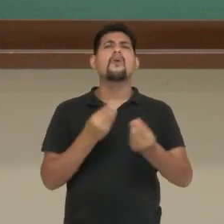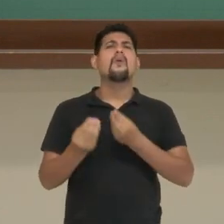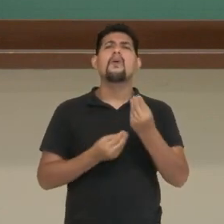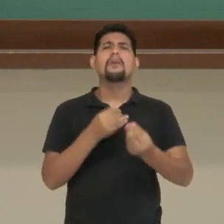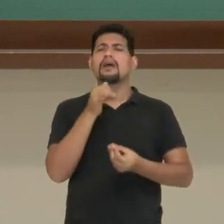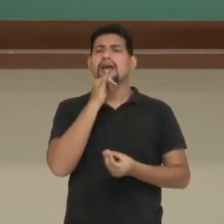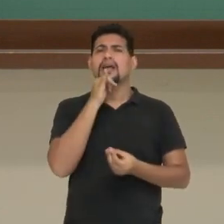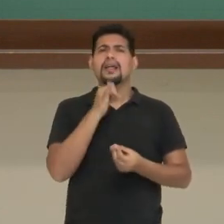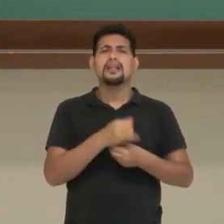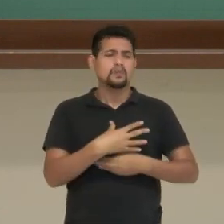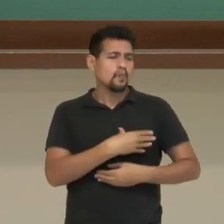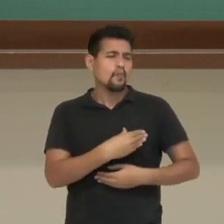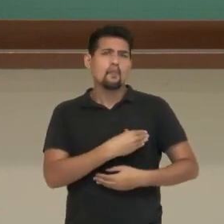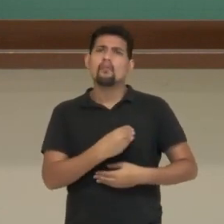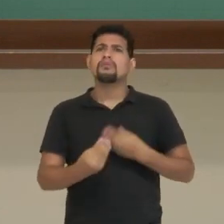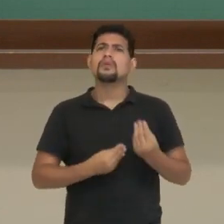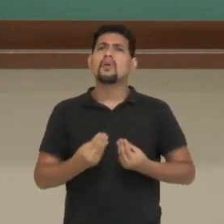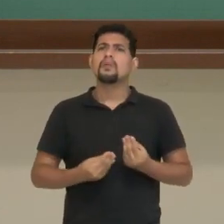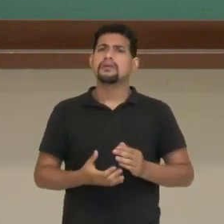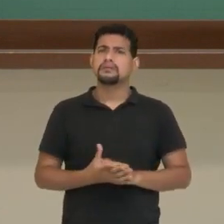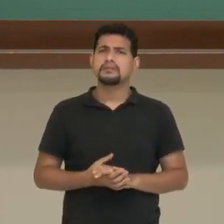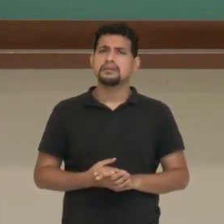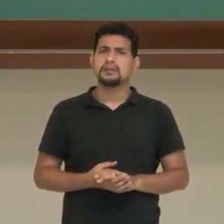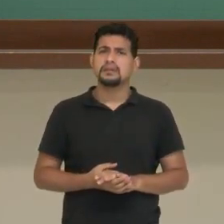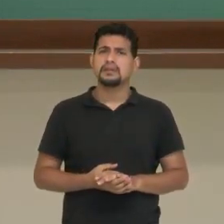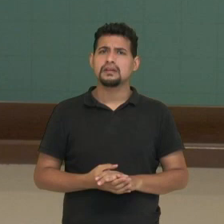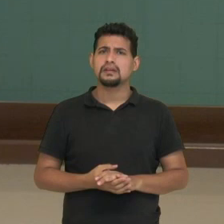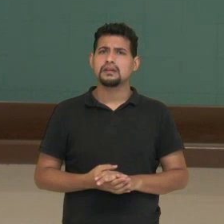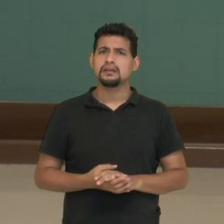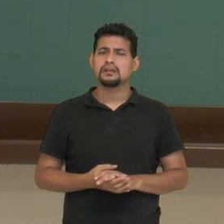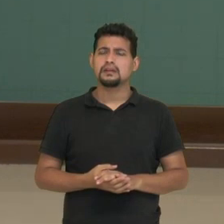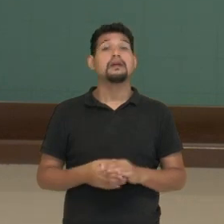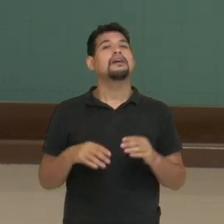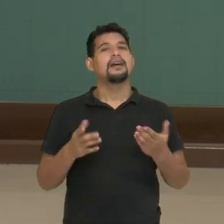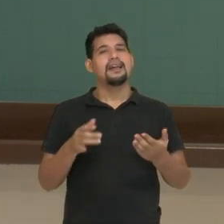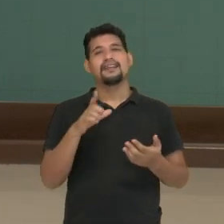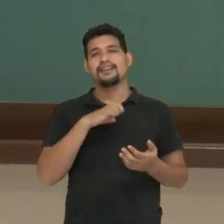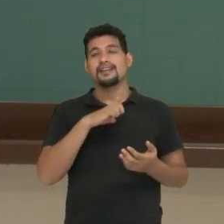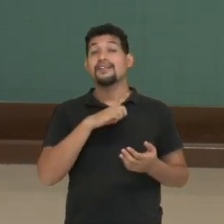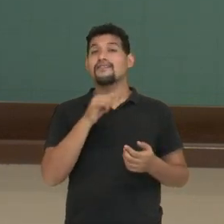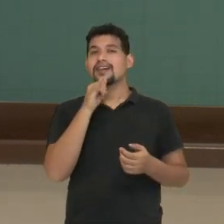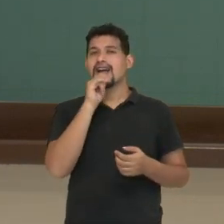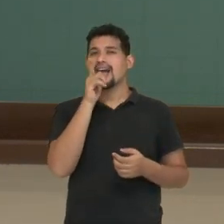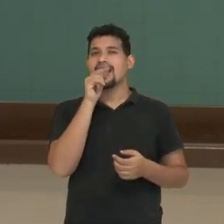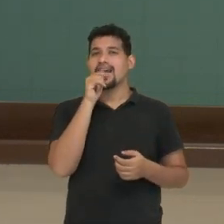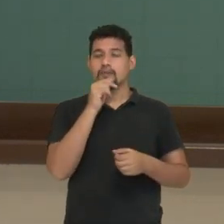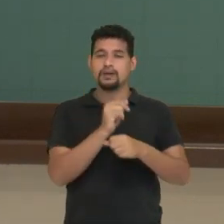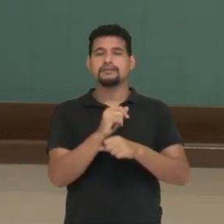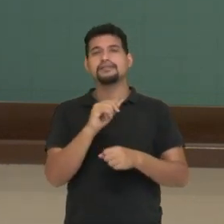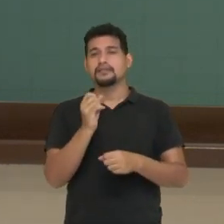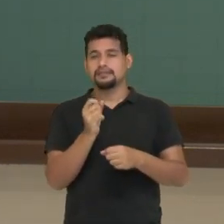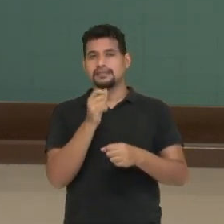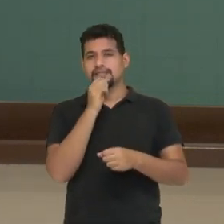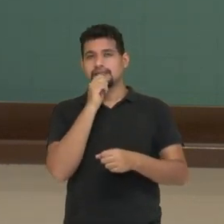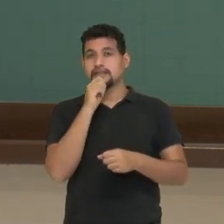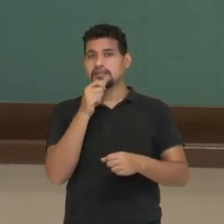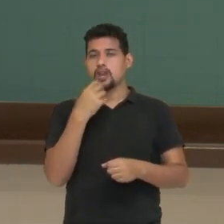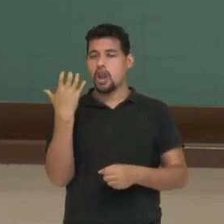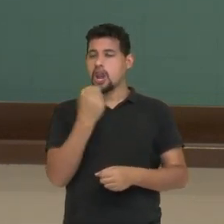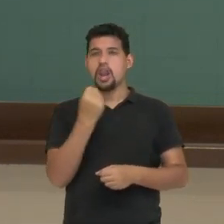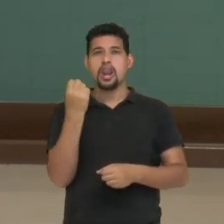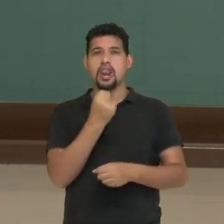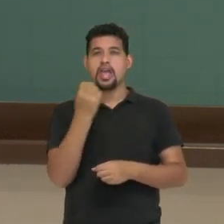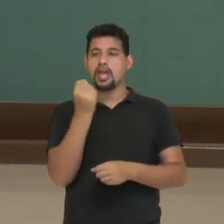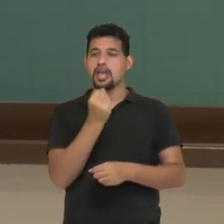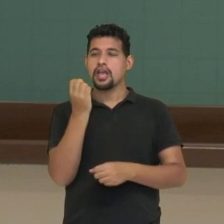animal alimenta seus filhotes, né? Ela joga o jato de água, de leite, na água. É por isso que o filhotinho